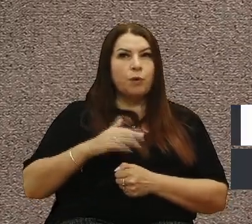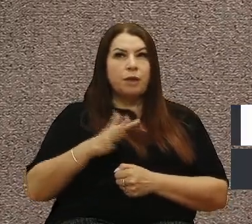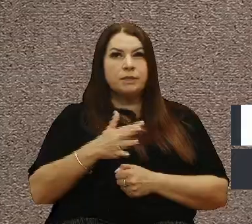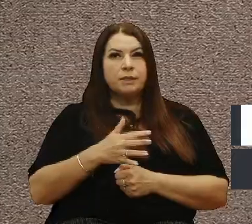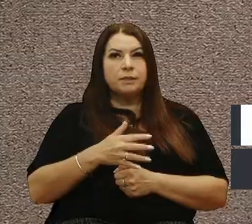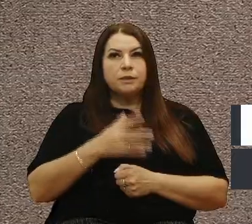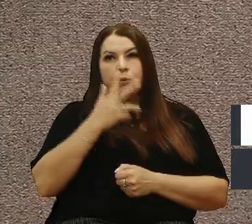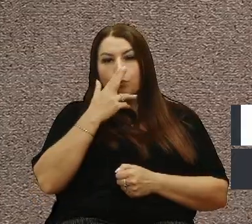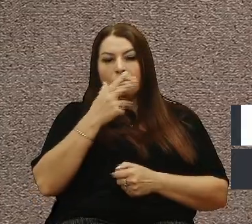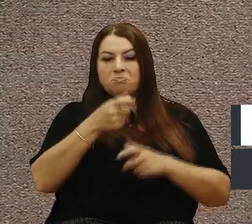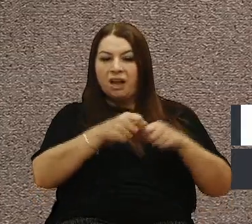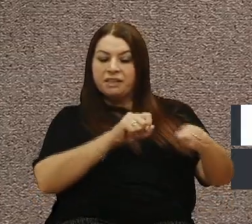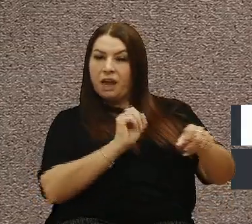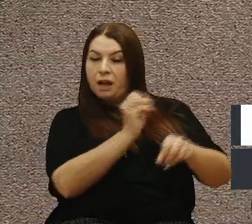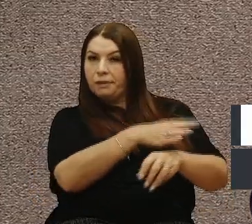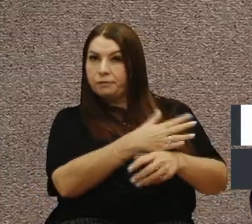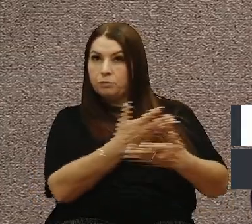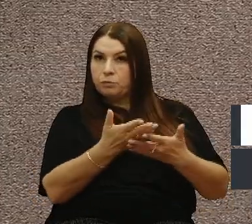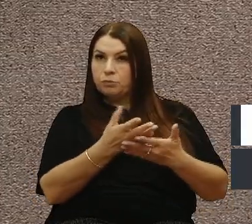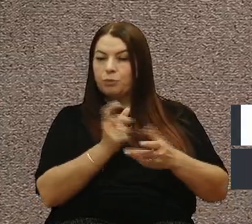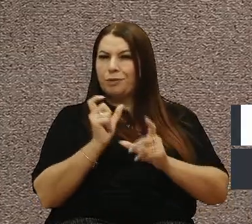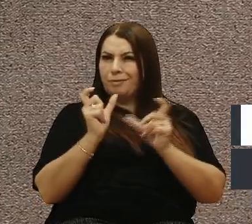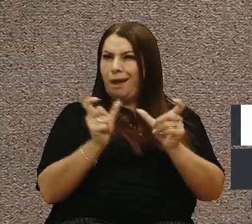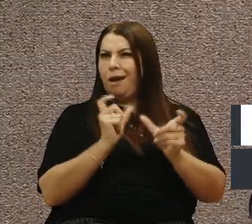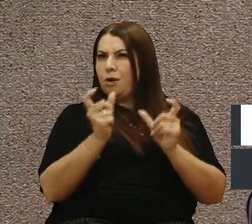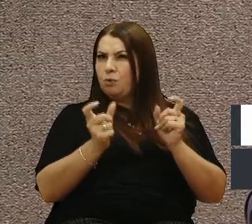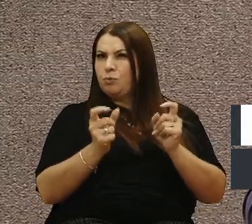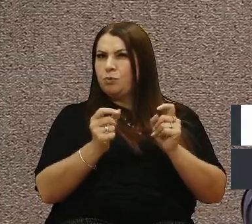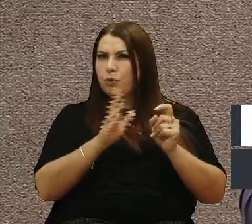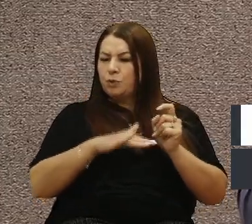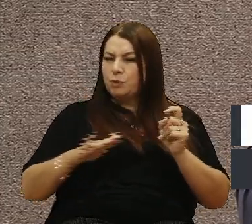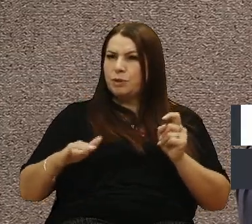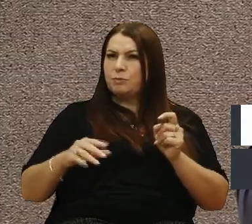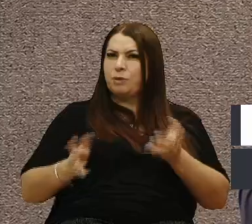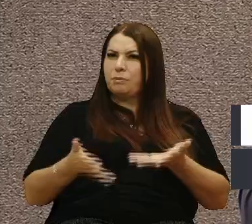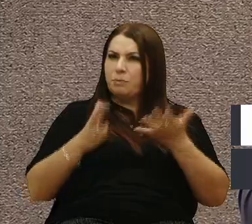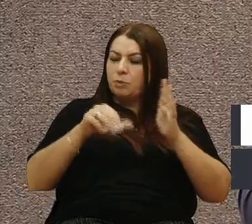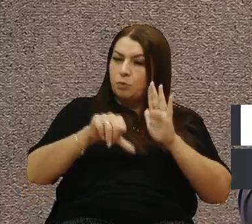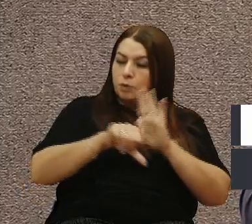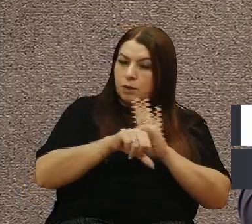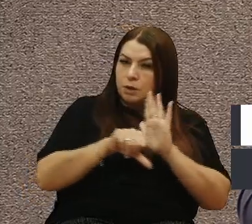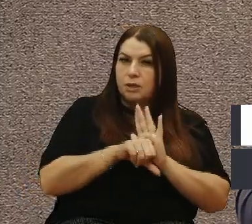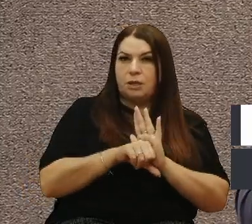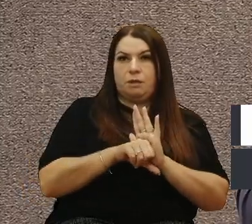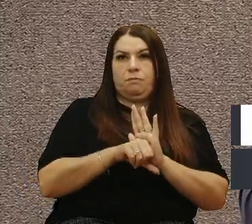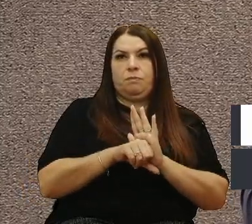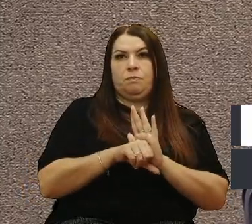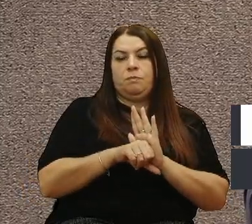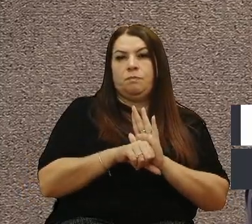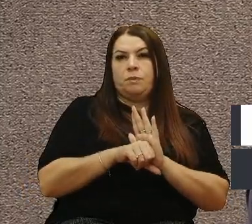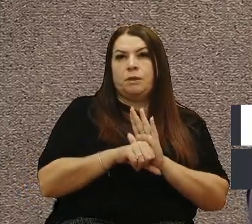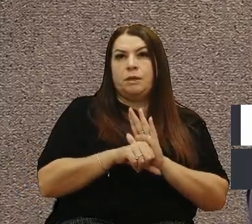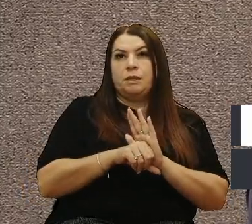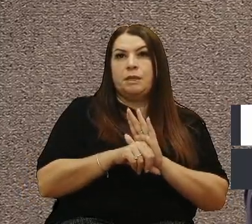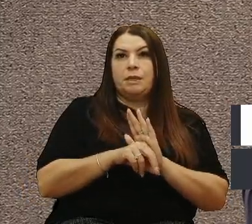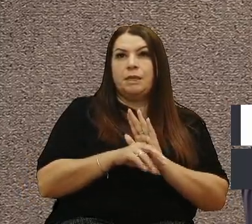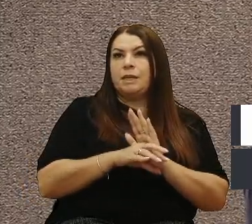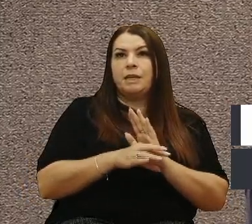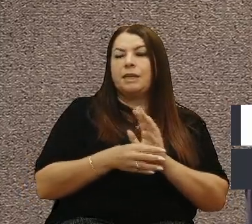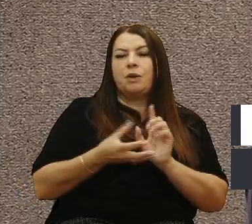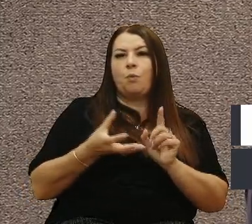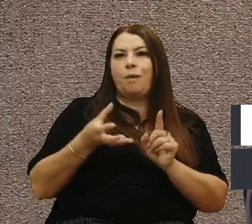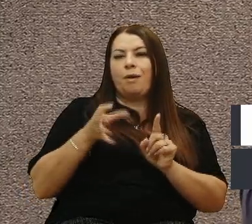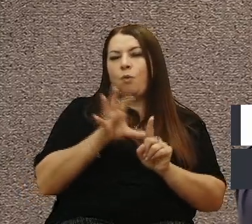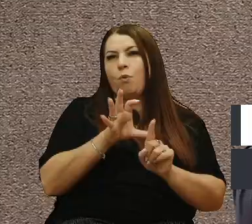com manifestações que atacam a inocência das crianças, que promovem o crime, que ferem a liberdade e a